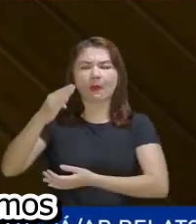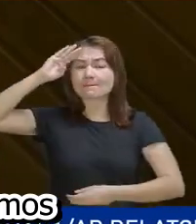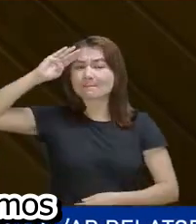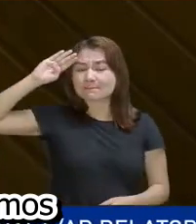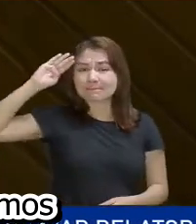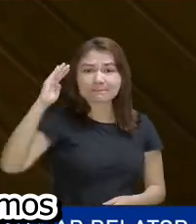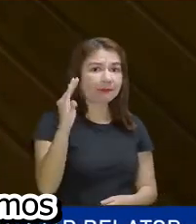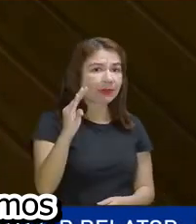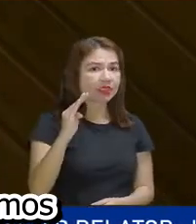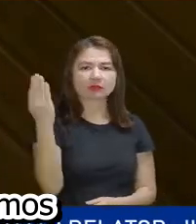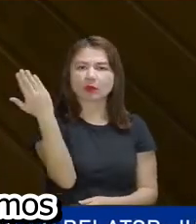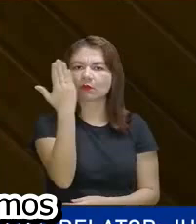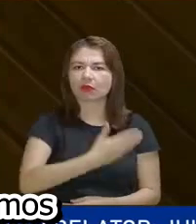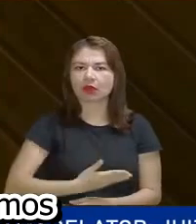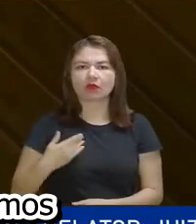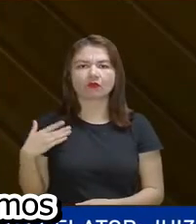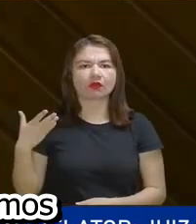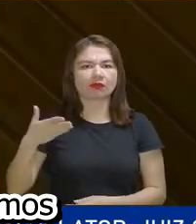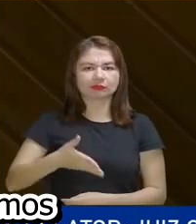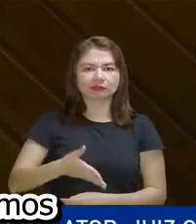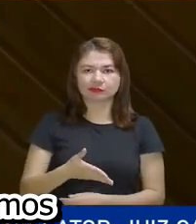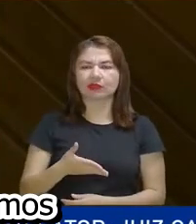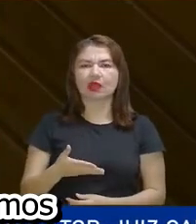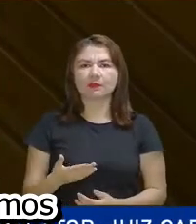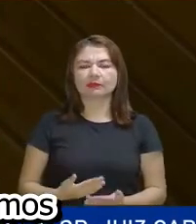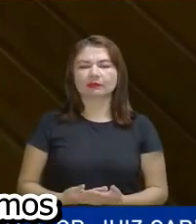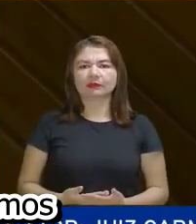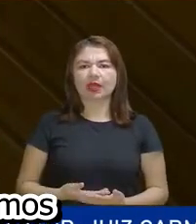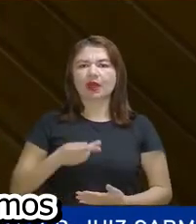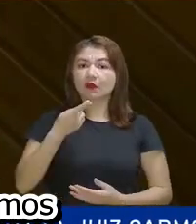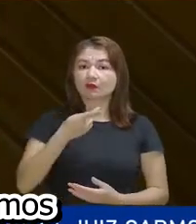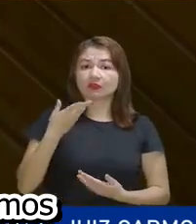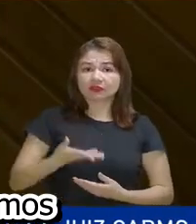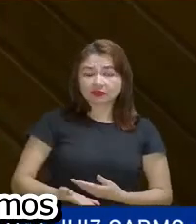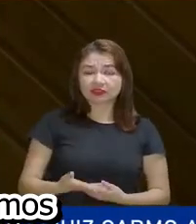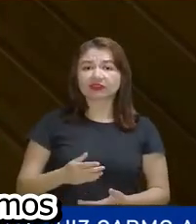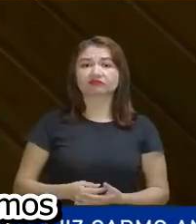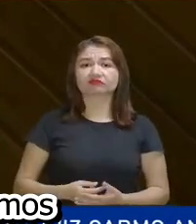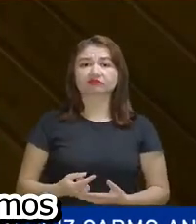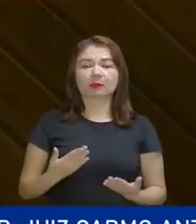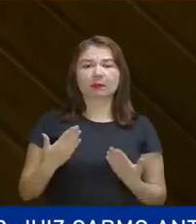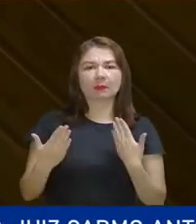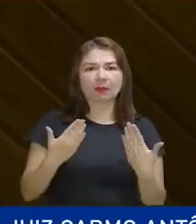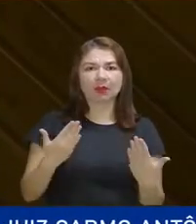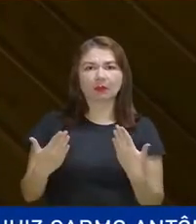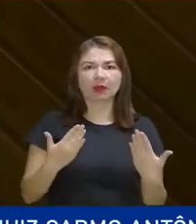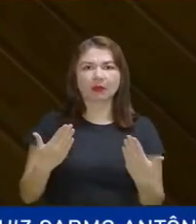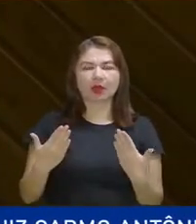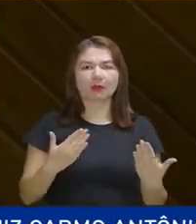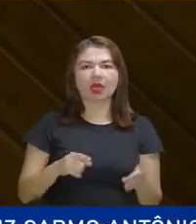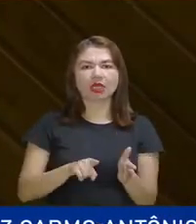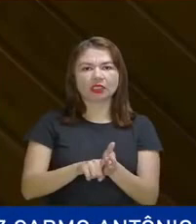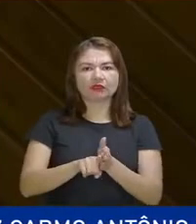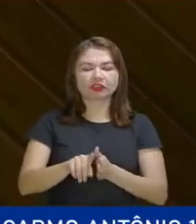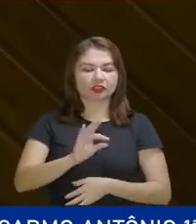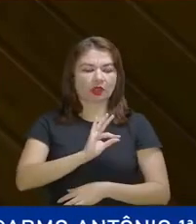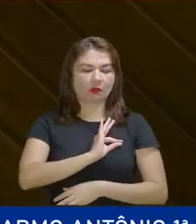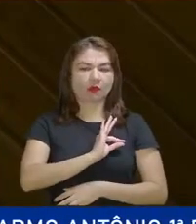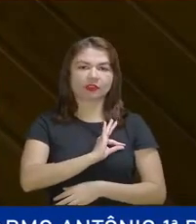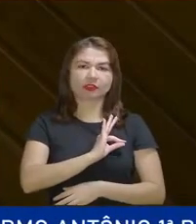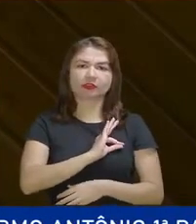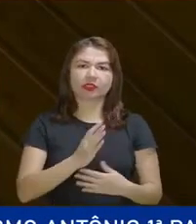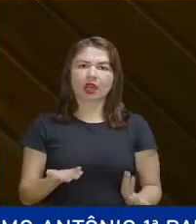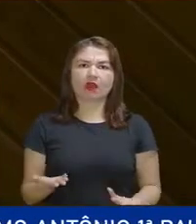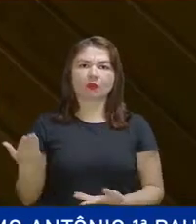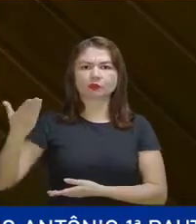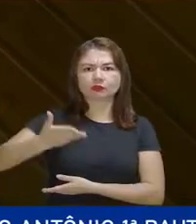prova para que nós estivéssemos aqui discutindo essa ação de investigação judicial. Eles não conseguiram ou não